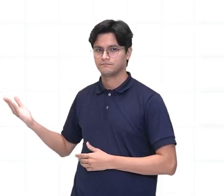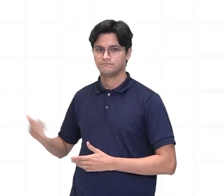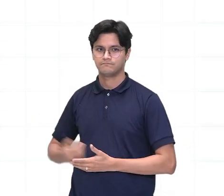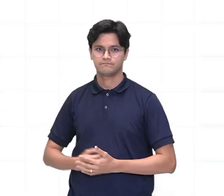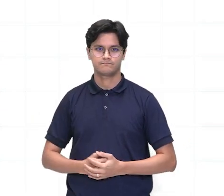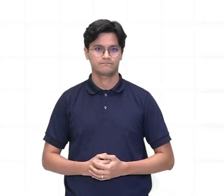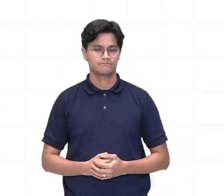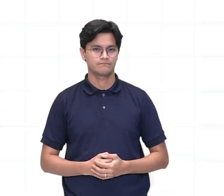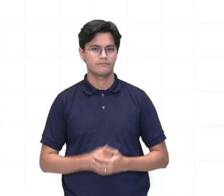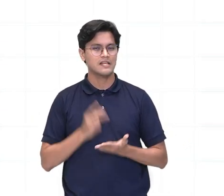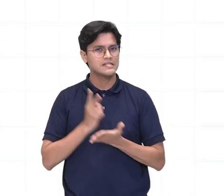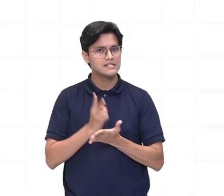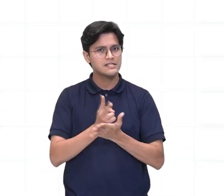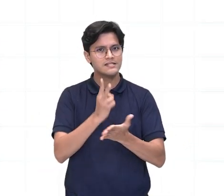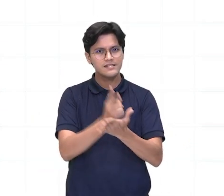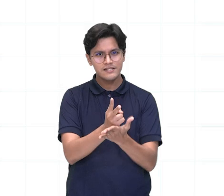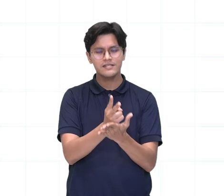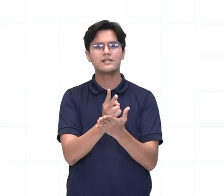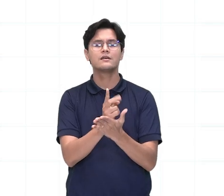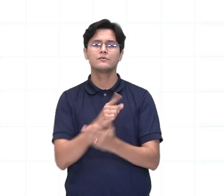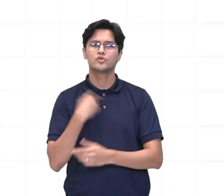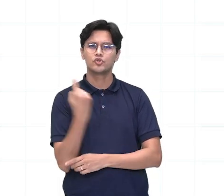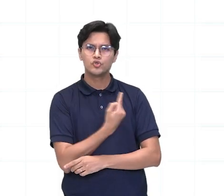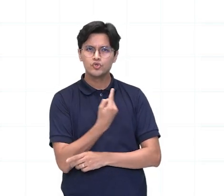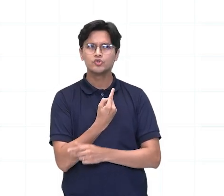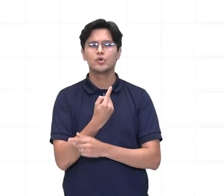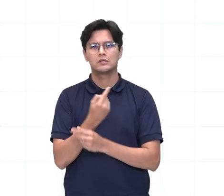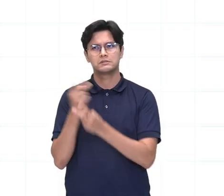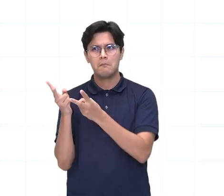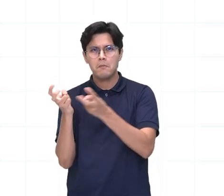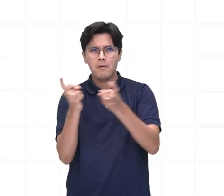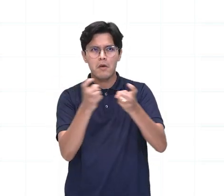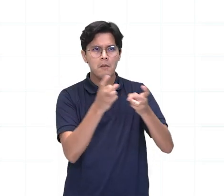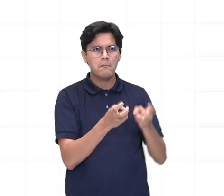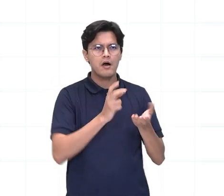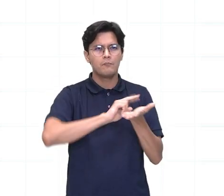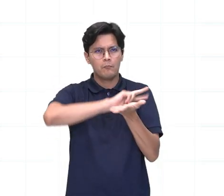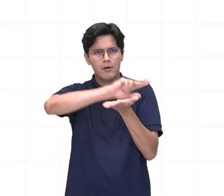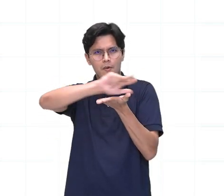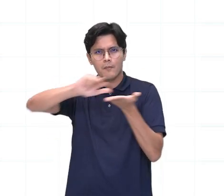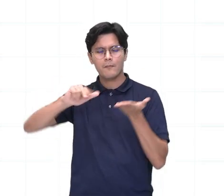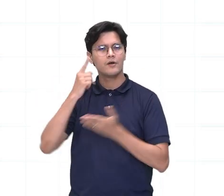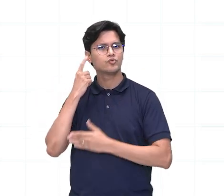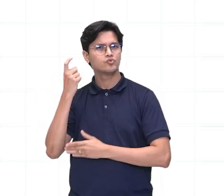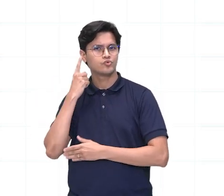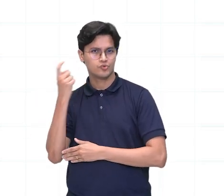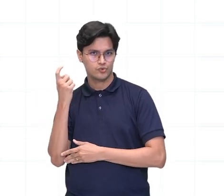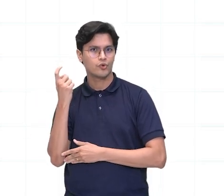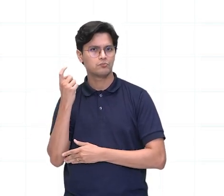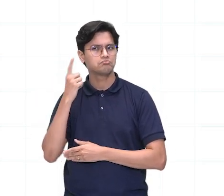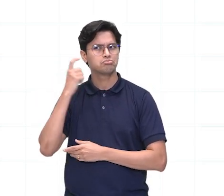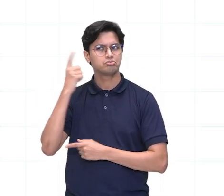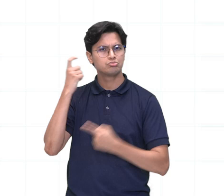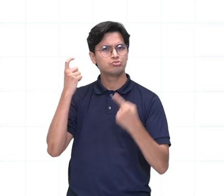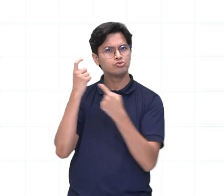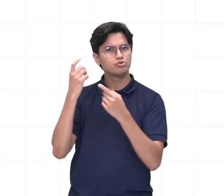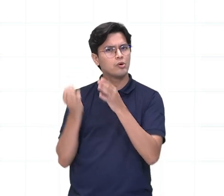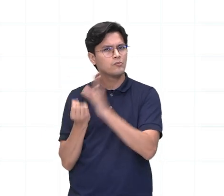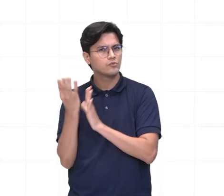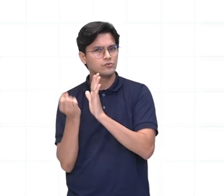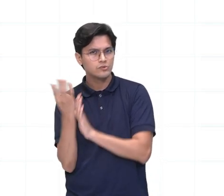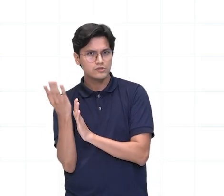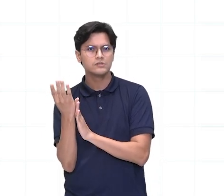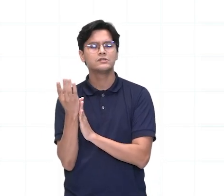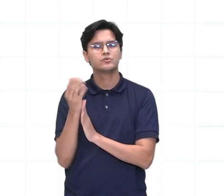cada instante, somos inundados por uma diversidade de sons. Os sons podem ser produzidos de